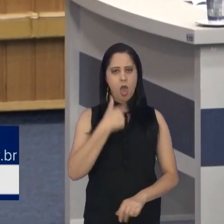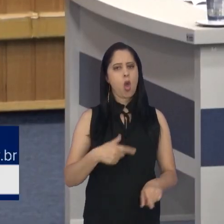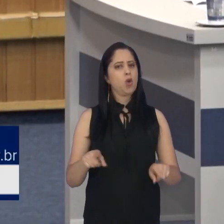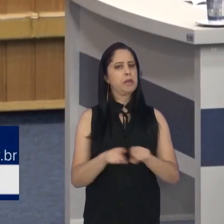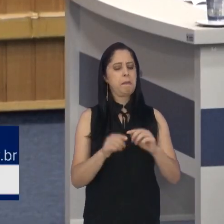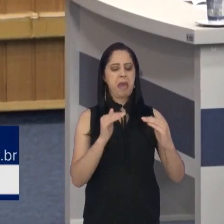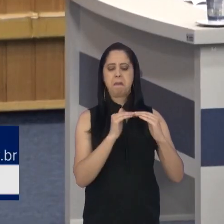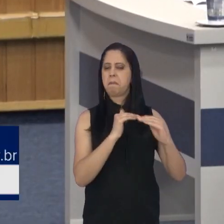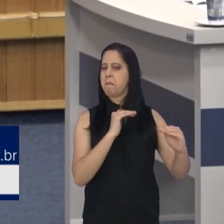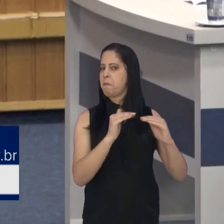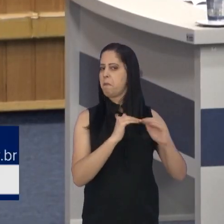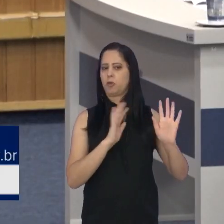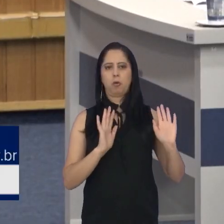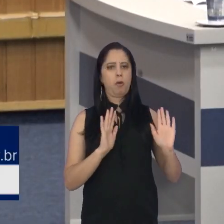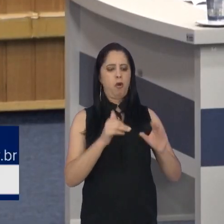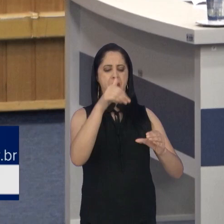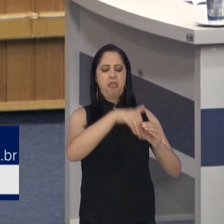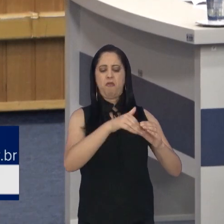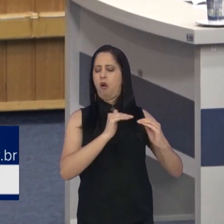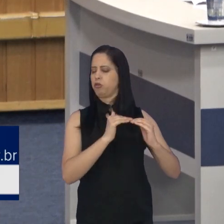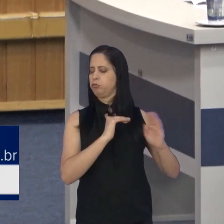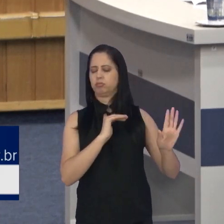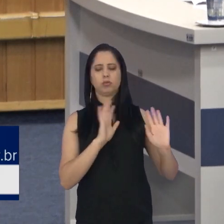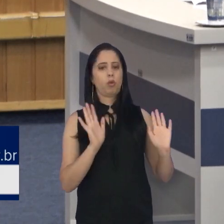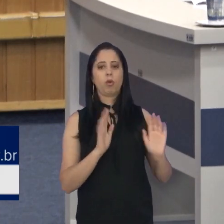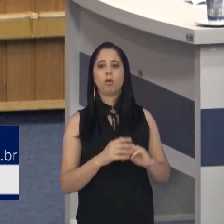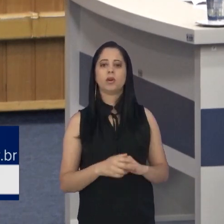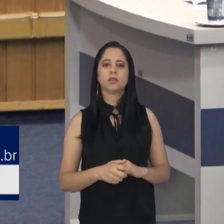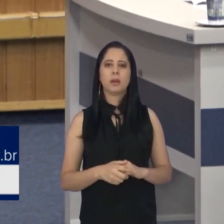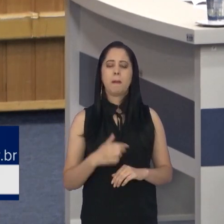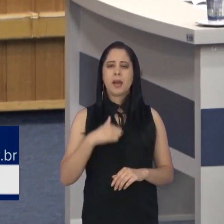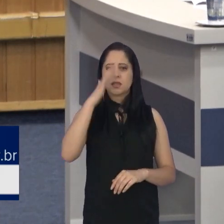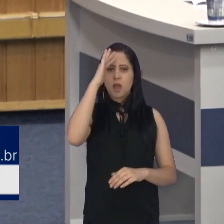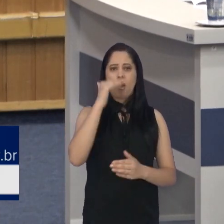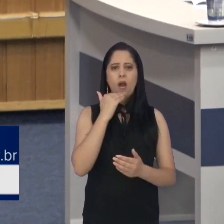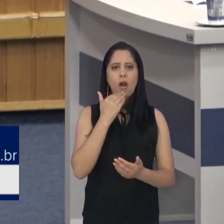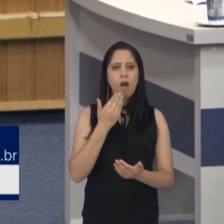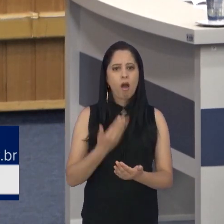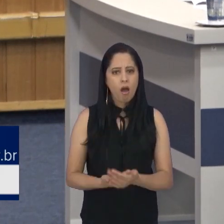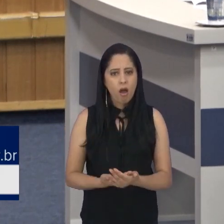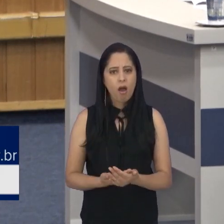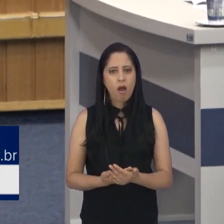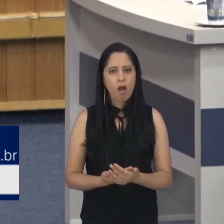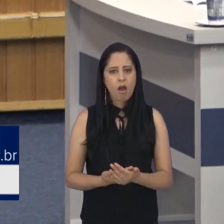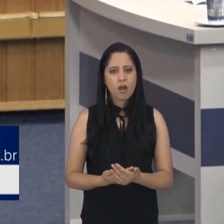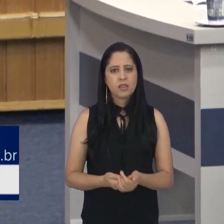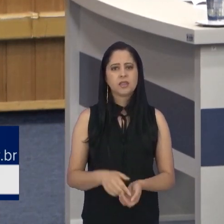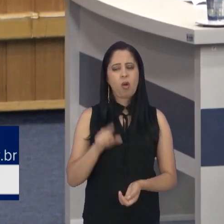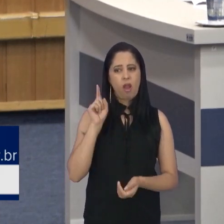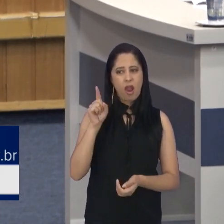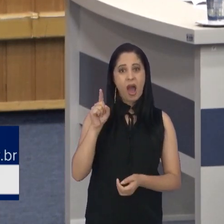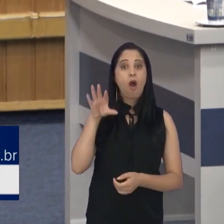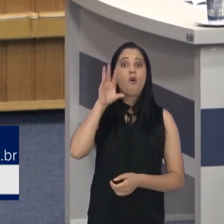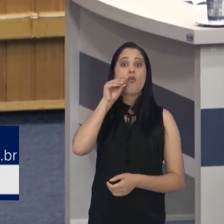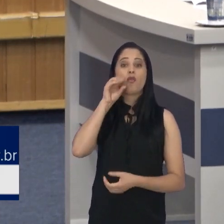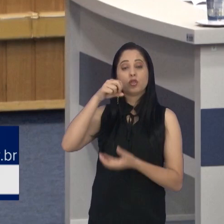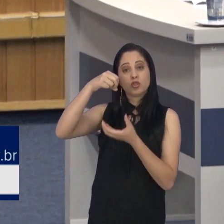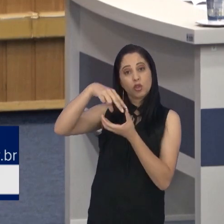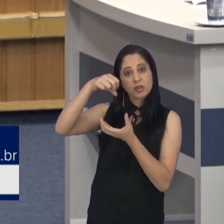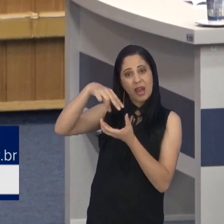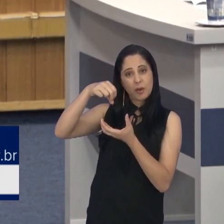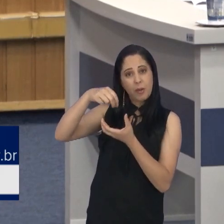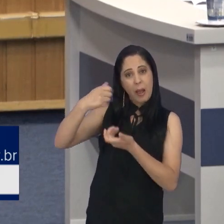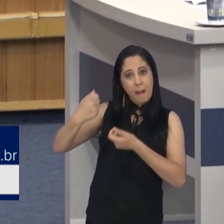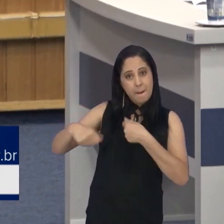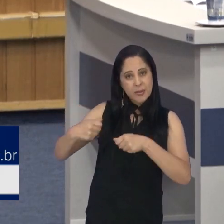me deixa mais estarrecida é que quando um funcionário da Urbano, da SMC, tem que fazer hora